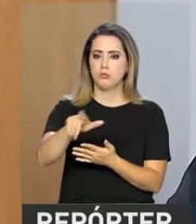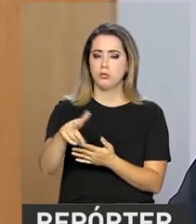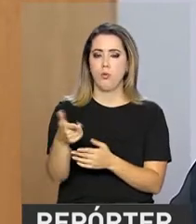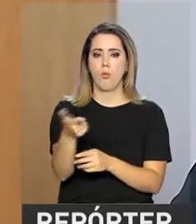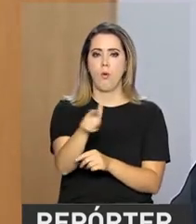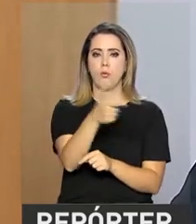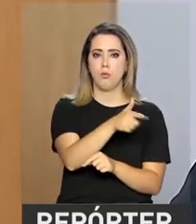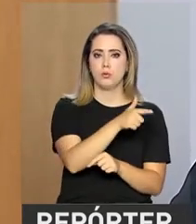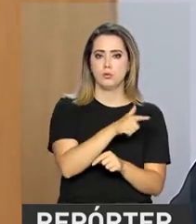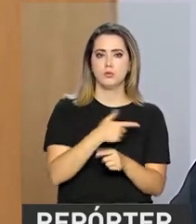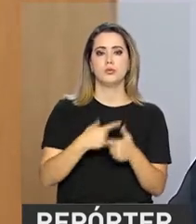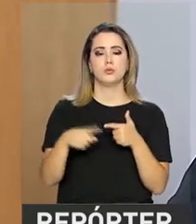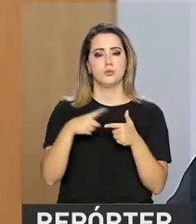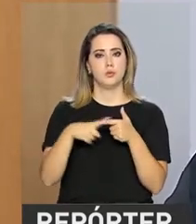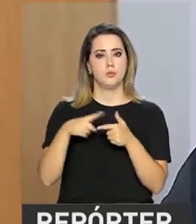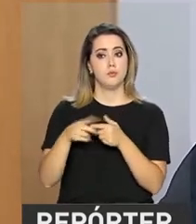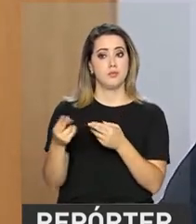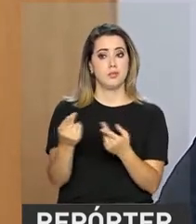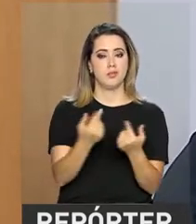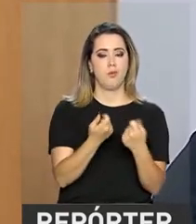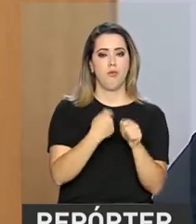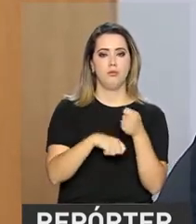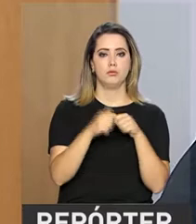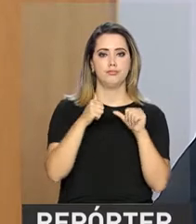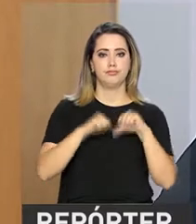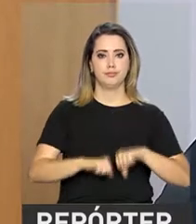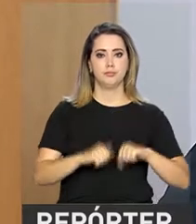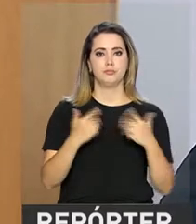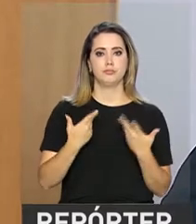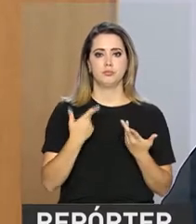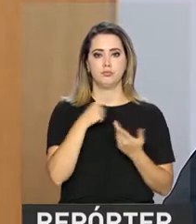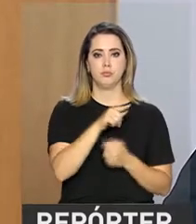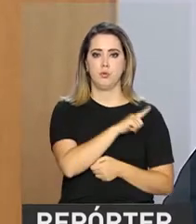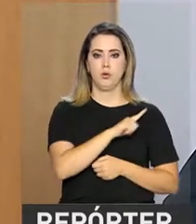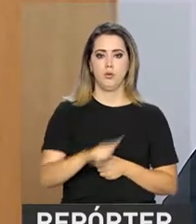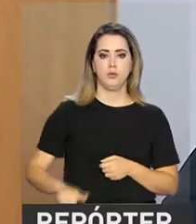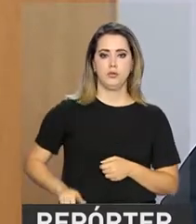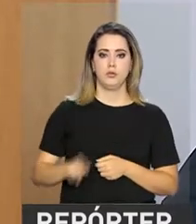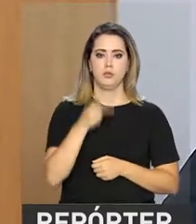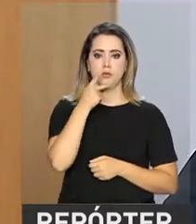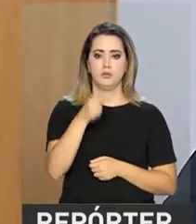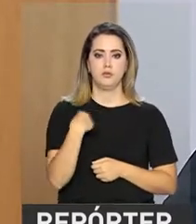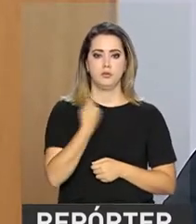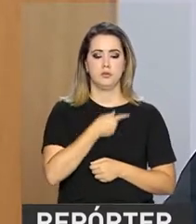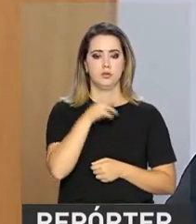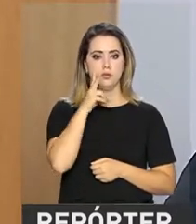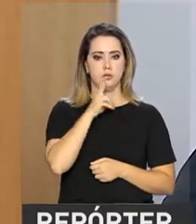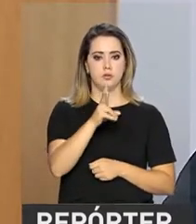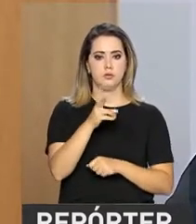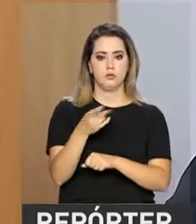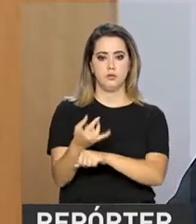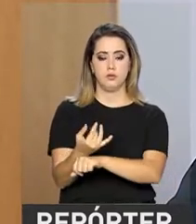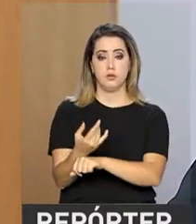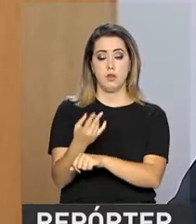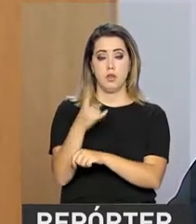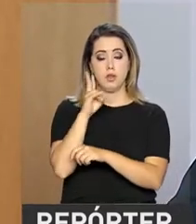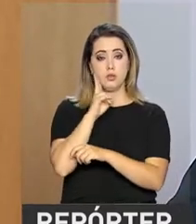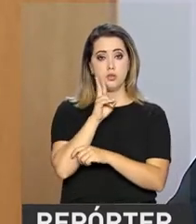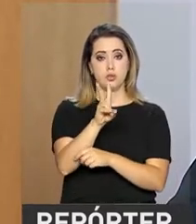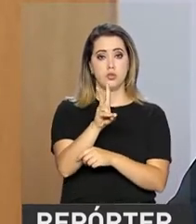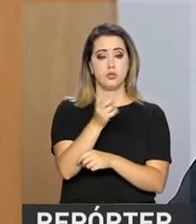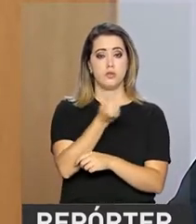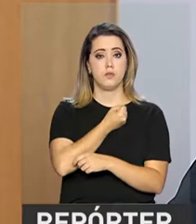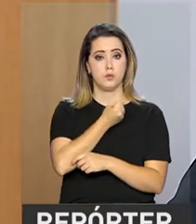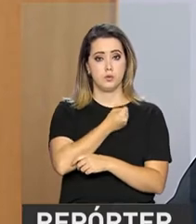falou de um fã de forma muito correta e transparente quando a gente olha os números dos gastos obrigatórios